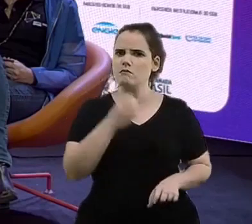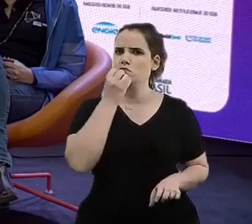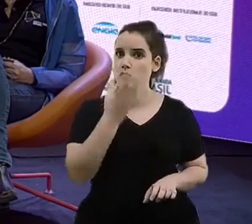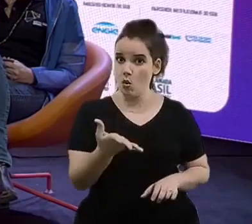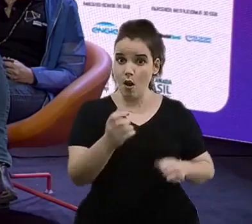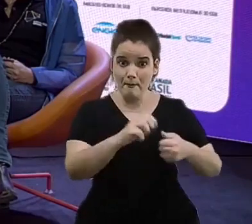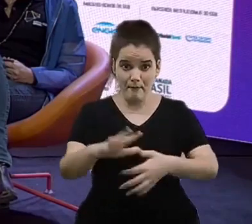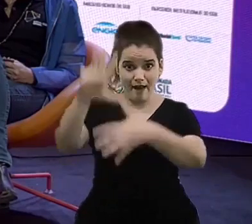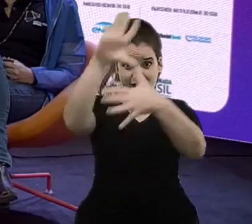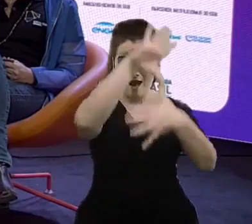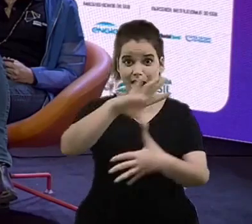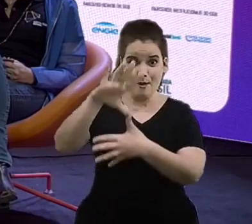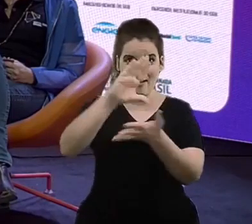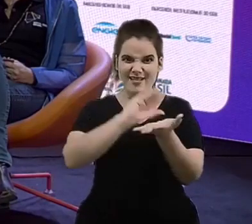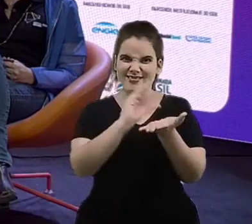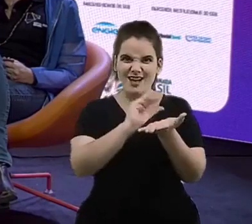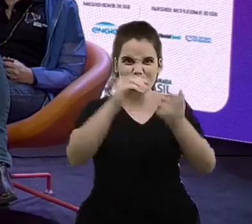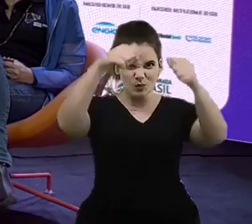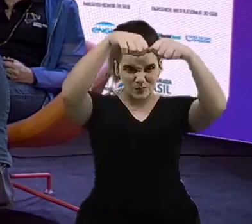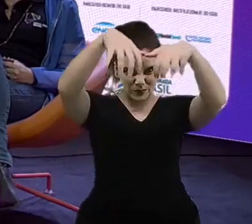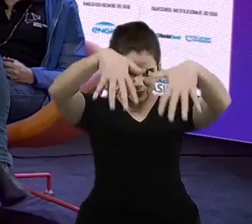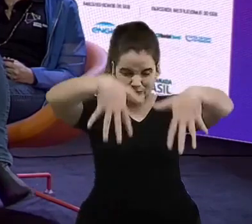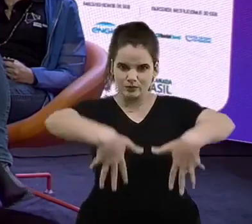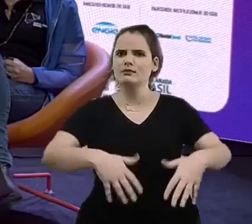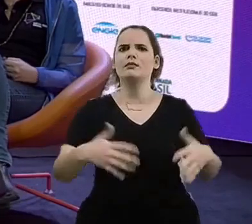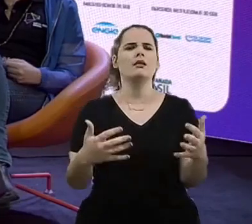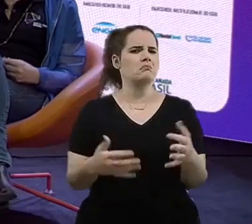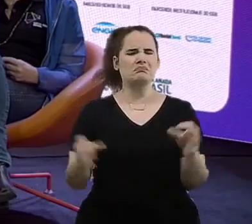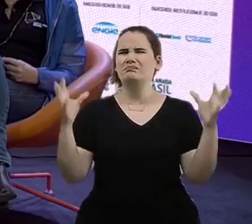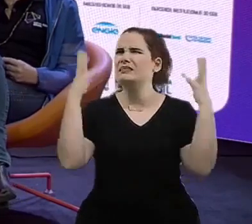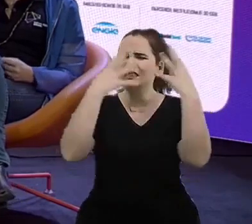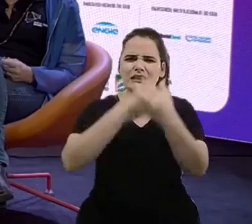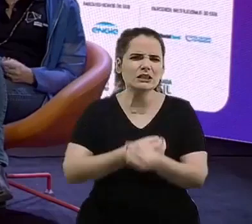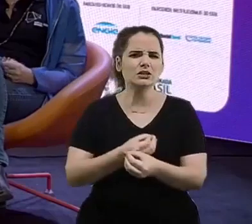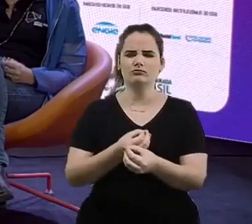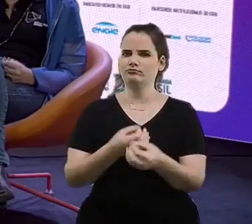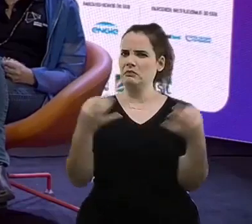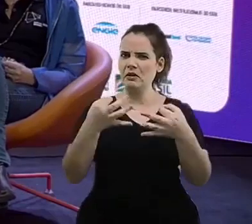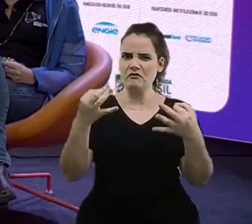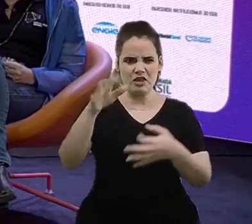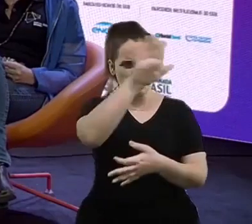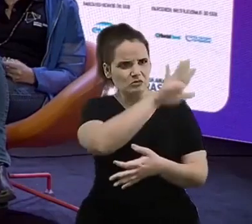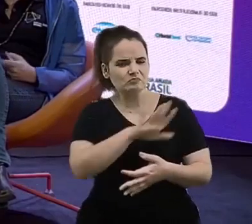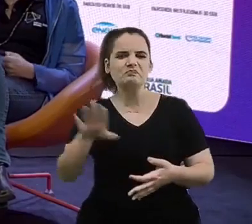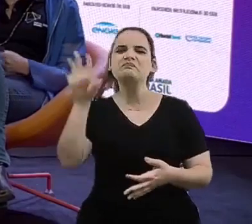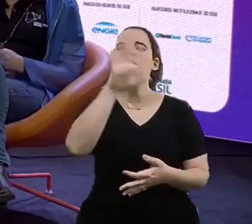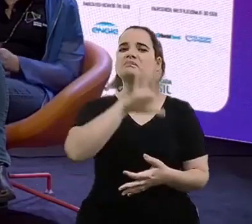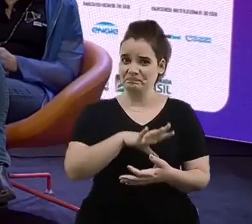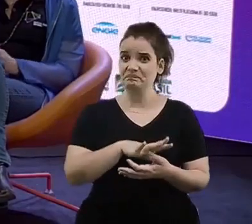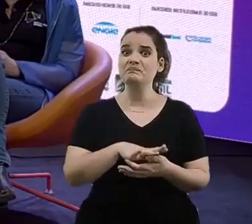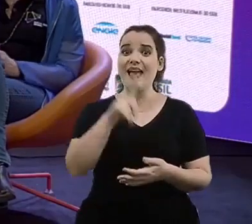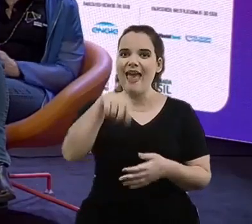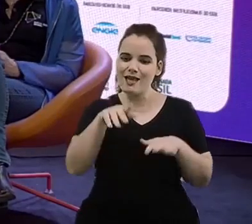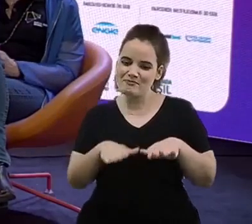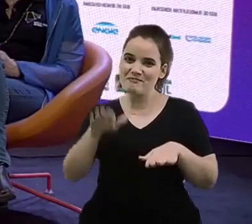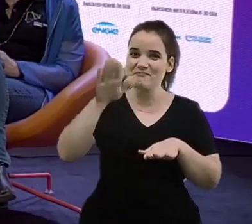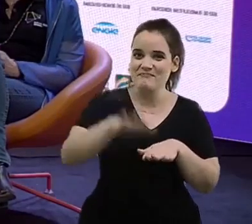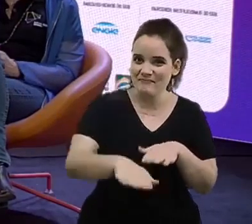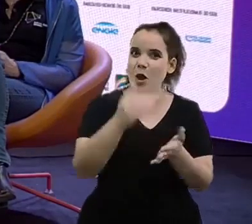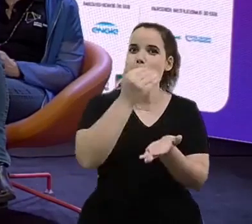ver alguma coisa organizada desse jeito, assim, então o mapa ficou perfeito, é o começo de tudo, assim, é o que eu faria, então tá ótimo.